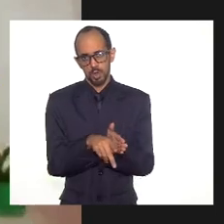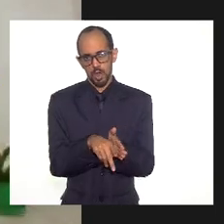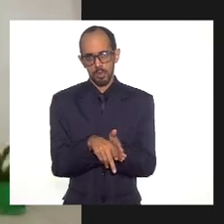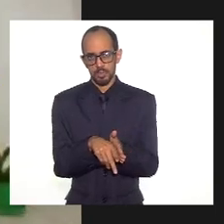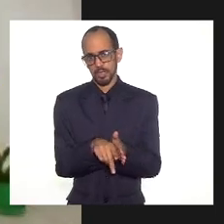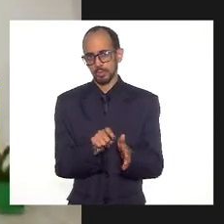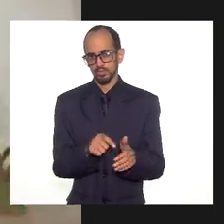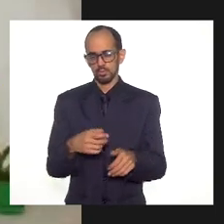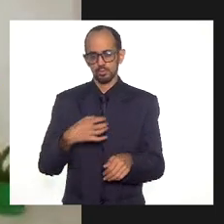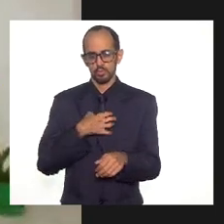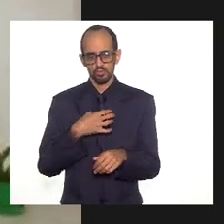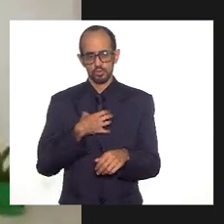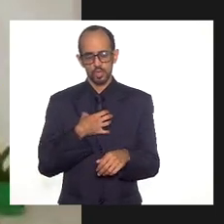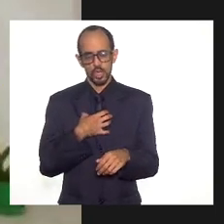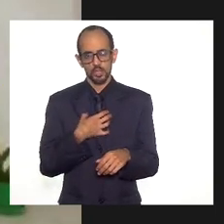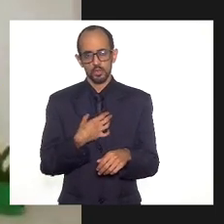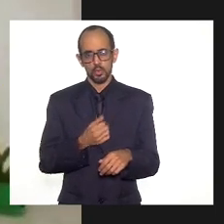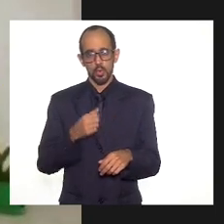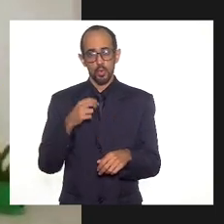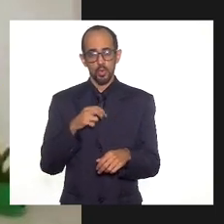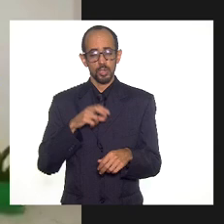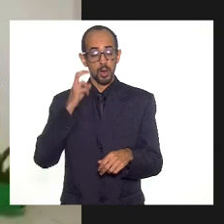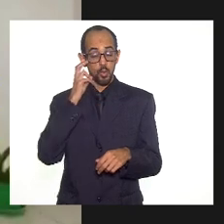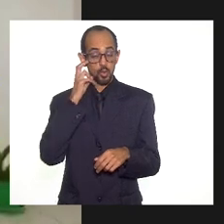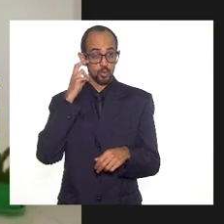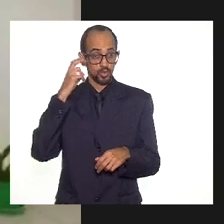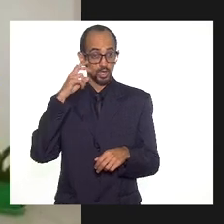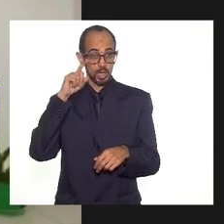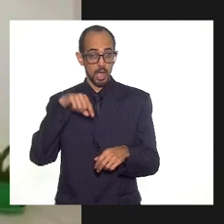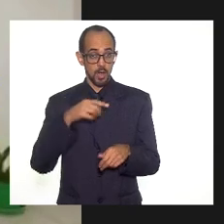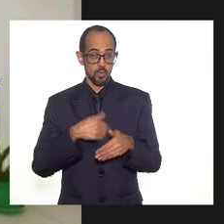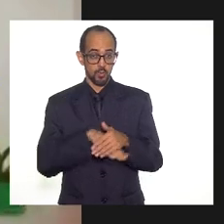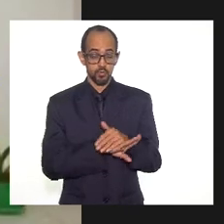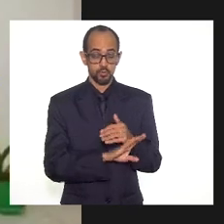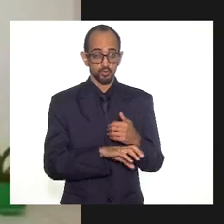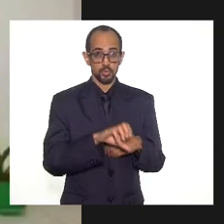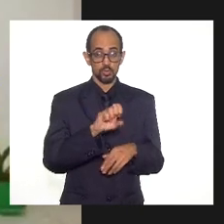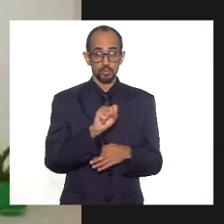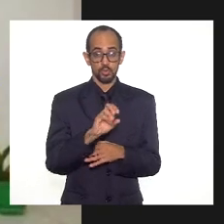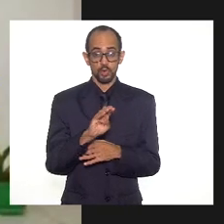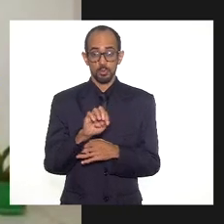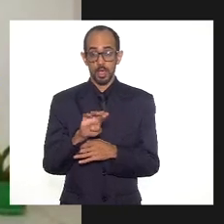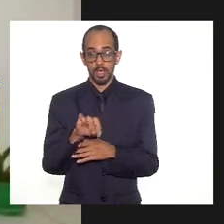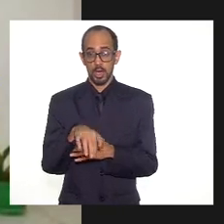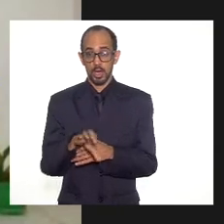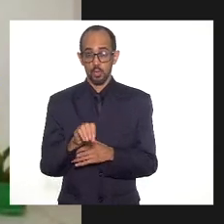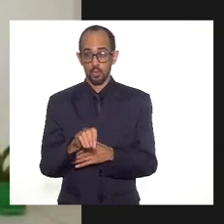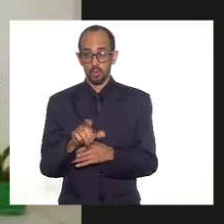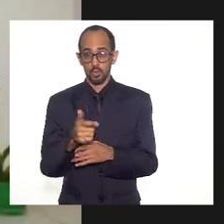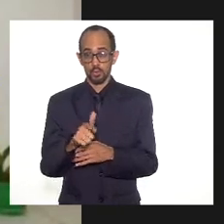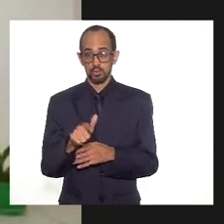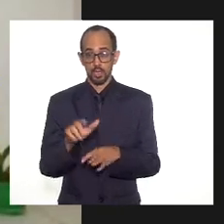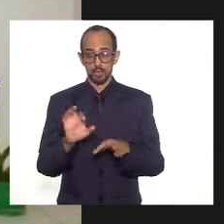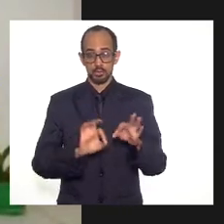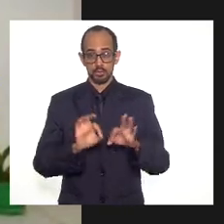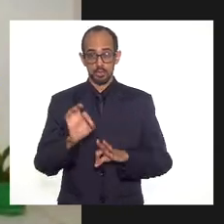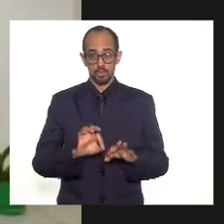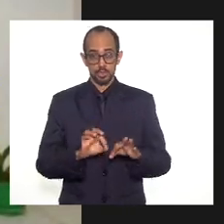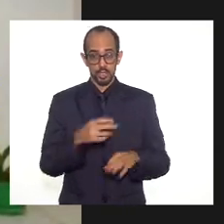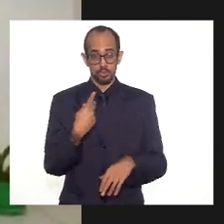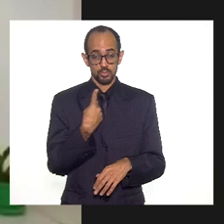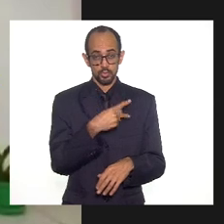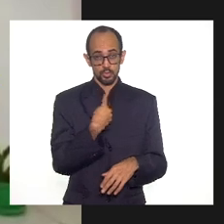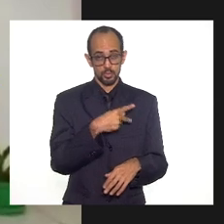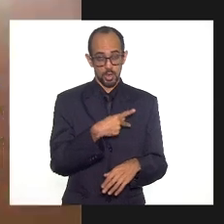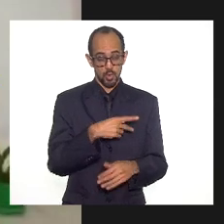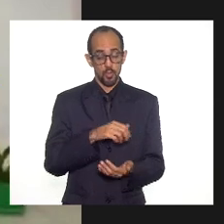sentido tradicional do que seria um fundo soberano não esteja contemplada no projeto de Vossa Excelência,